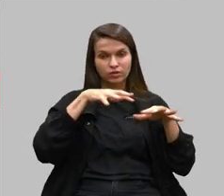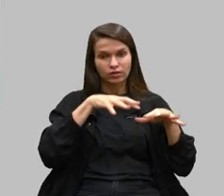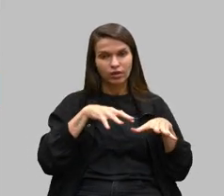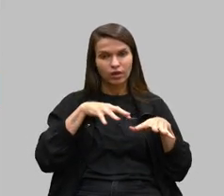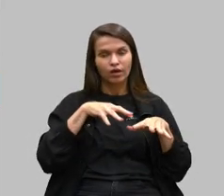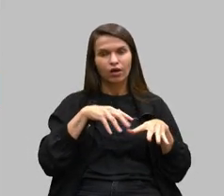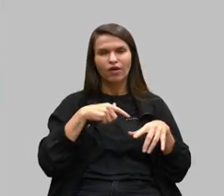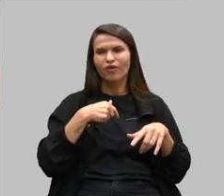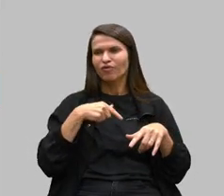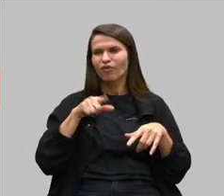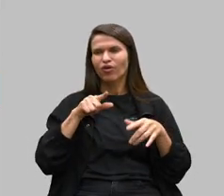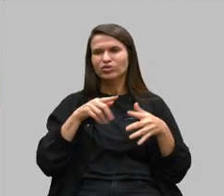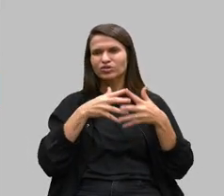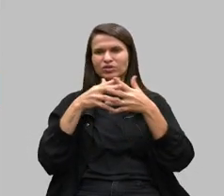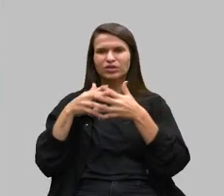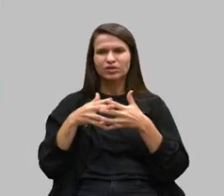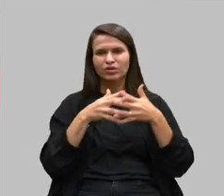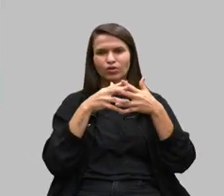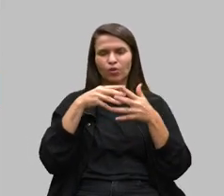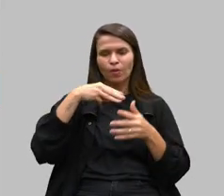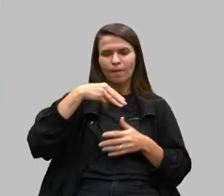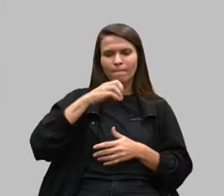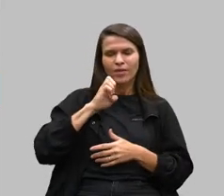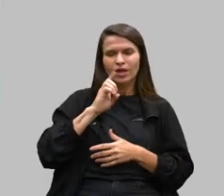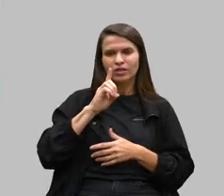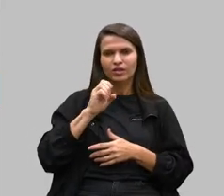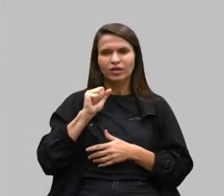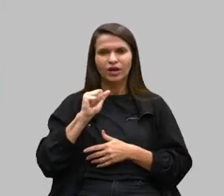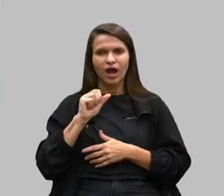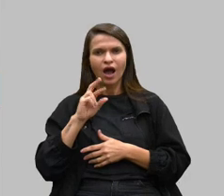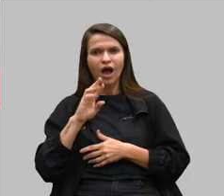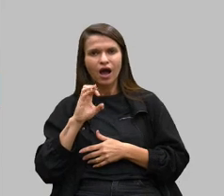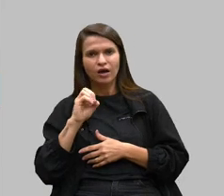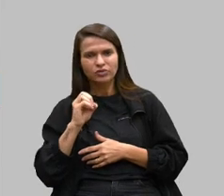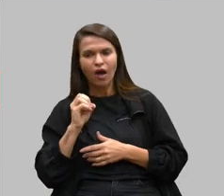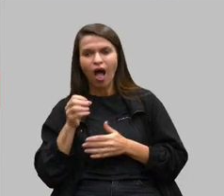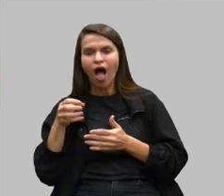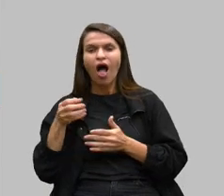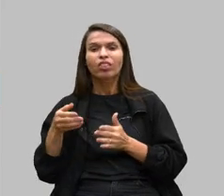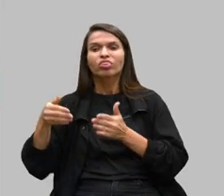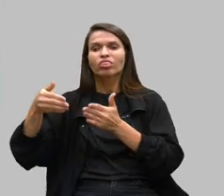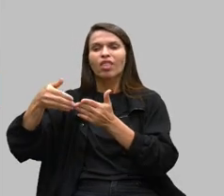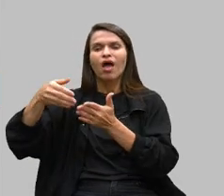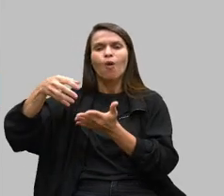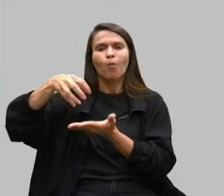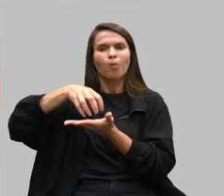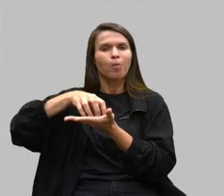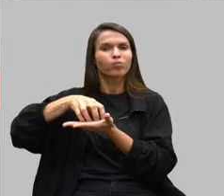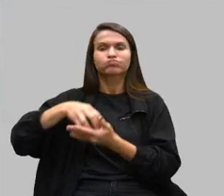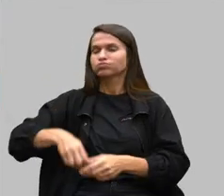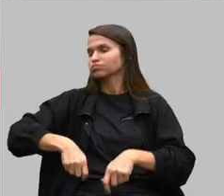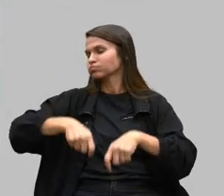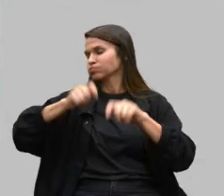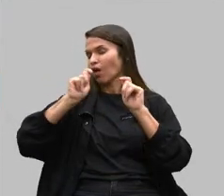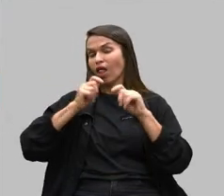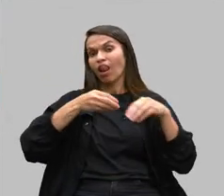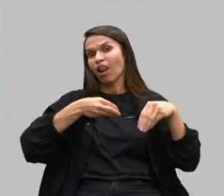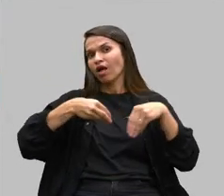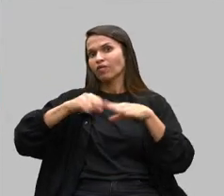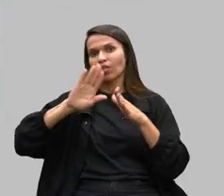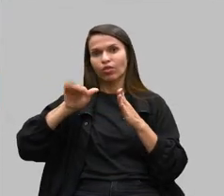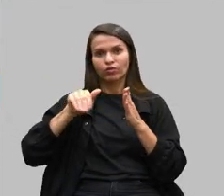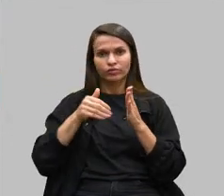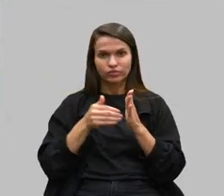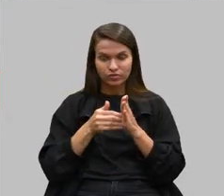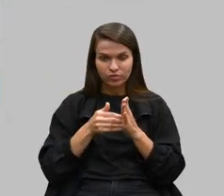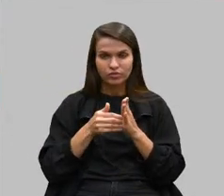de caminhão do Medrado até oo Porto é impossível transportar tudo isso então